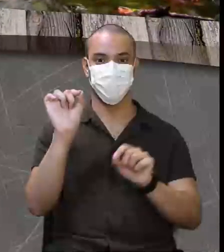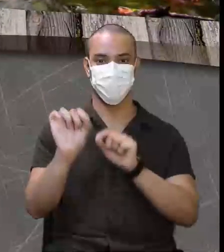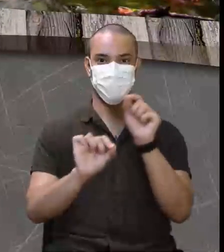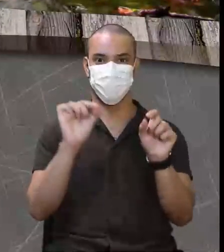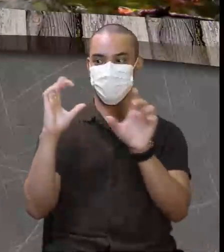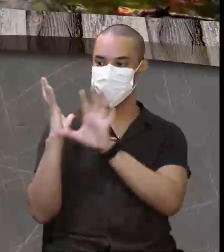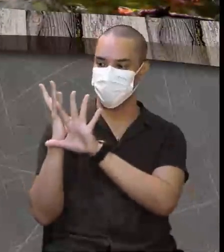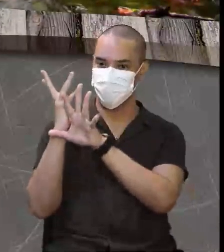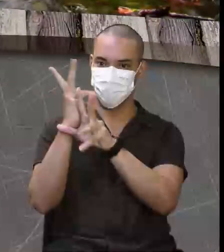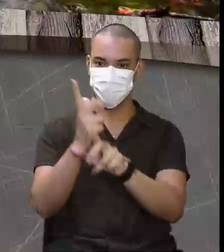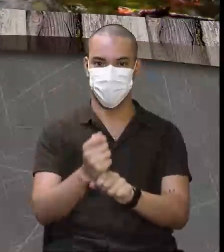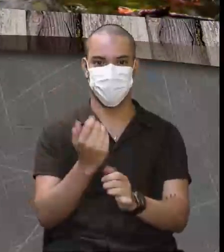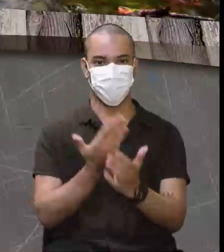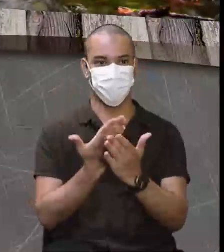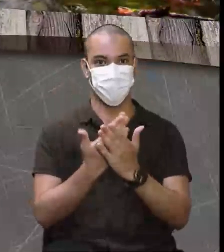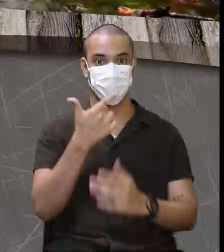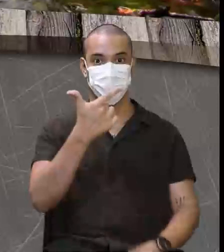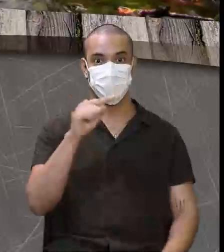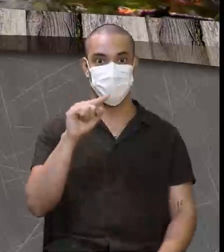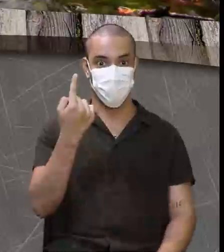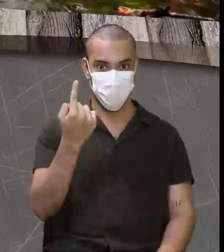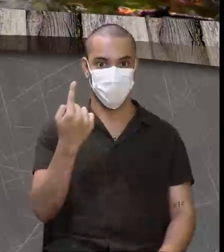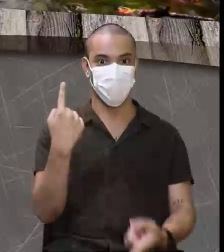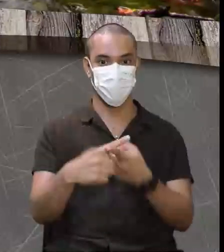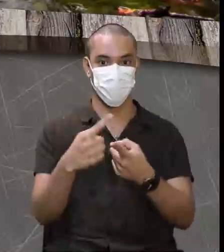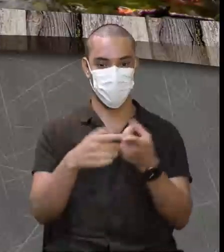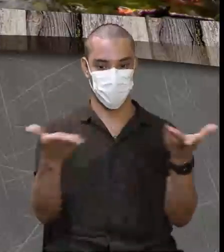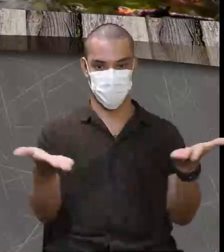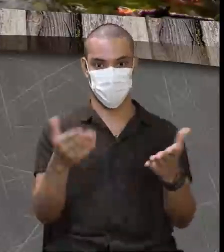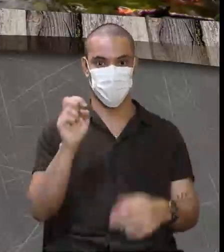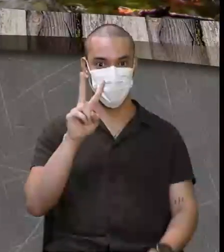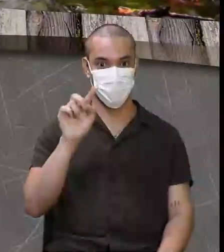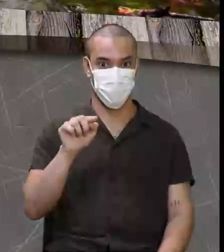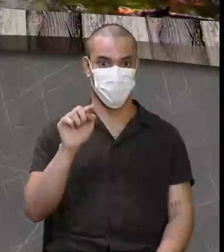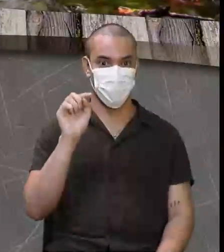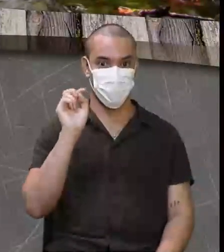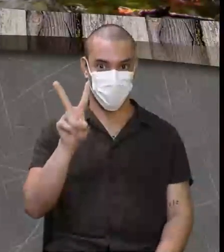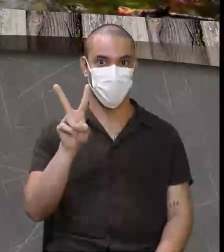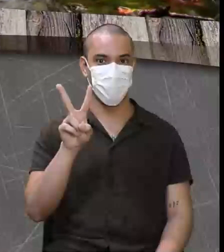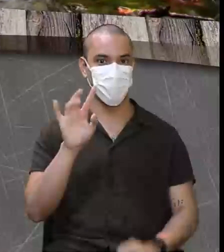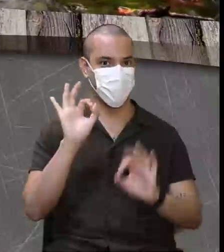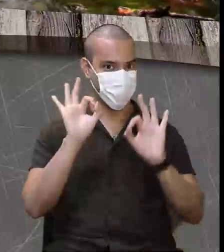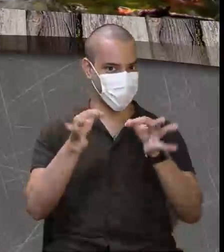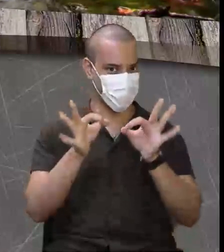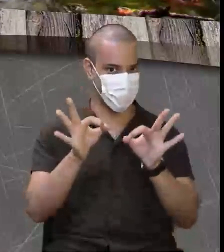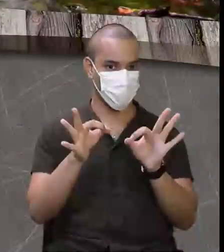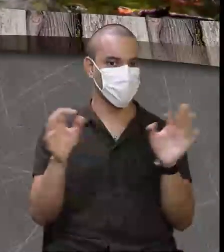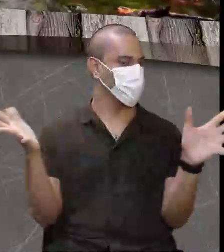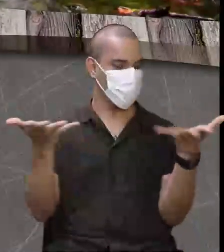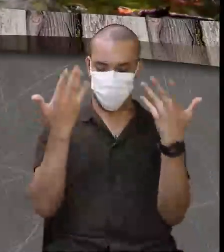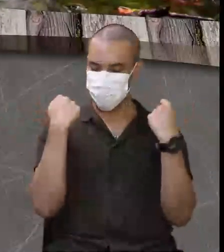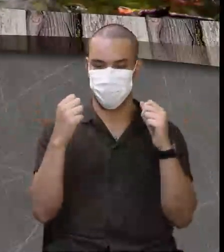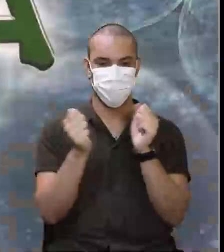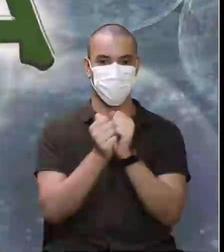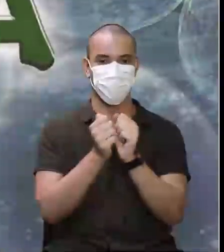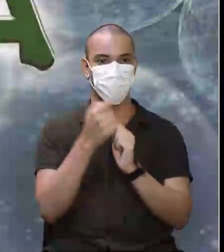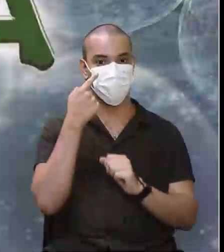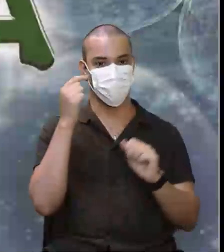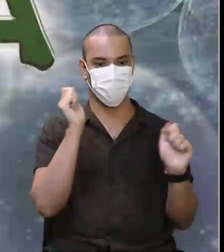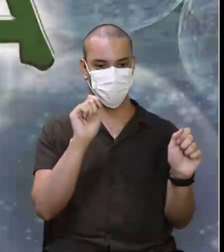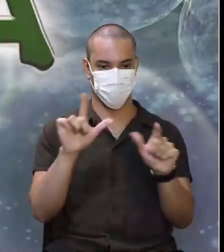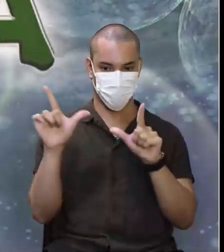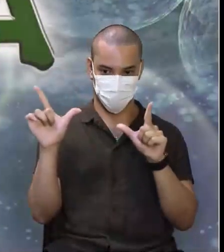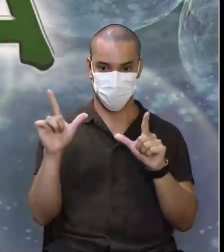nossa revisão da nossa aula 2.1, porque essa agora é a nossa aula 2.2. Vamos junto? Se liga lá na nossa